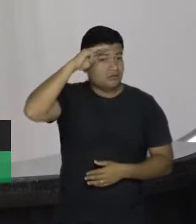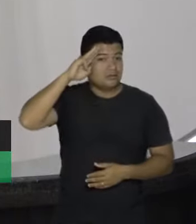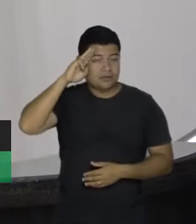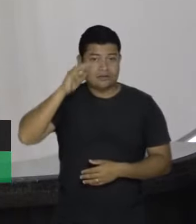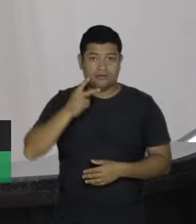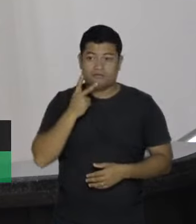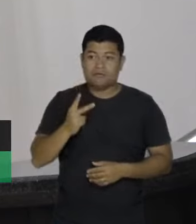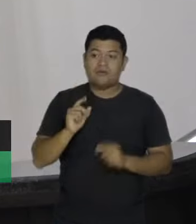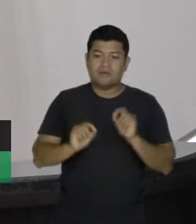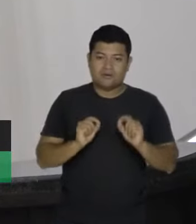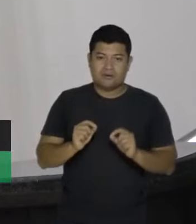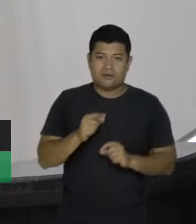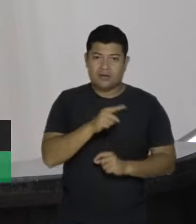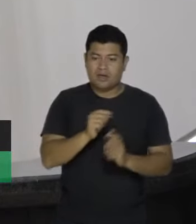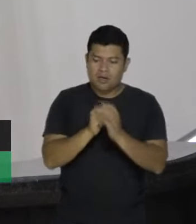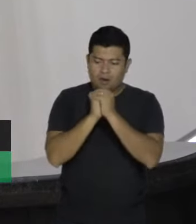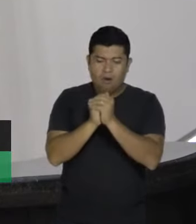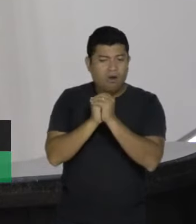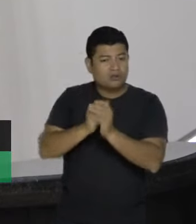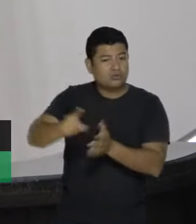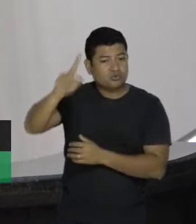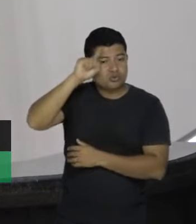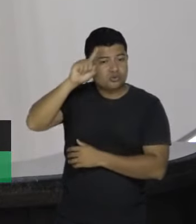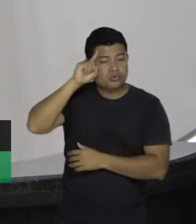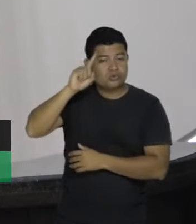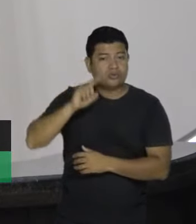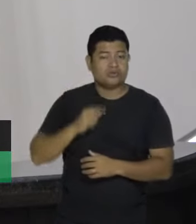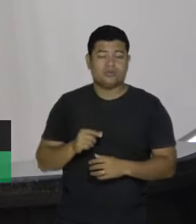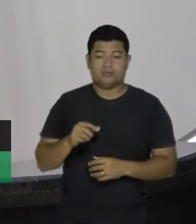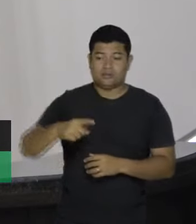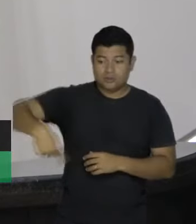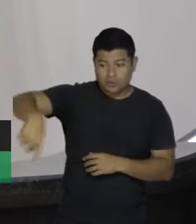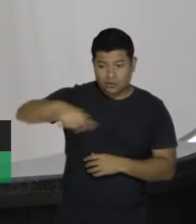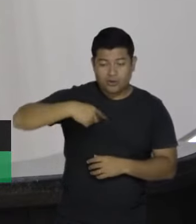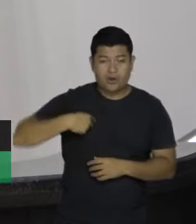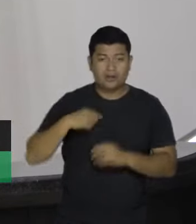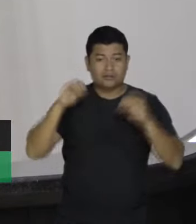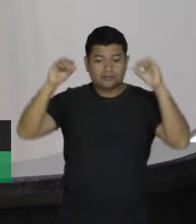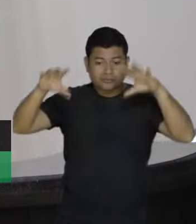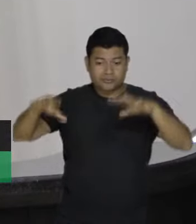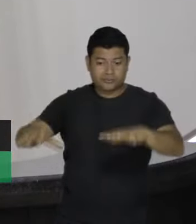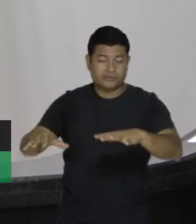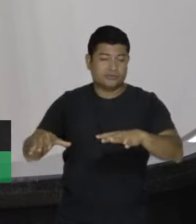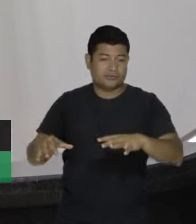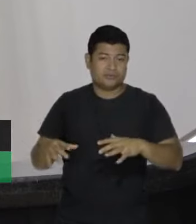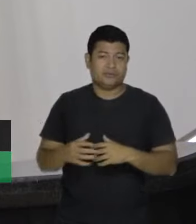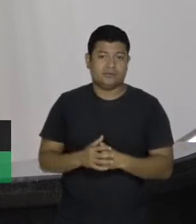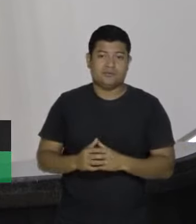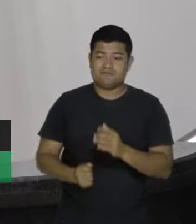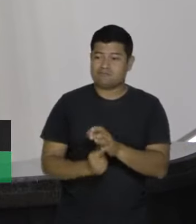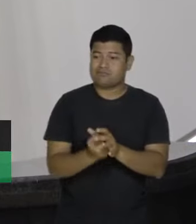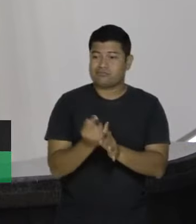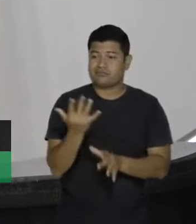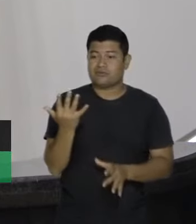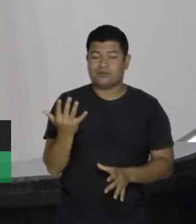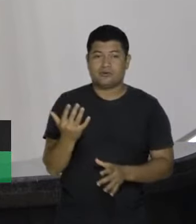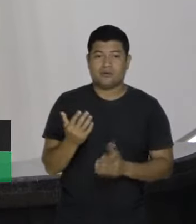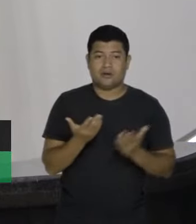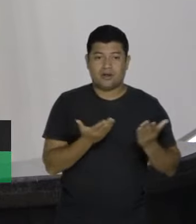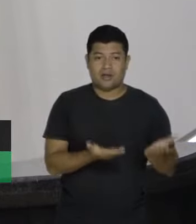agora, ele ora por todos nós sempre, né, deputado Maurício? E inúmeras são as vezes que o deputado